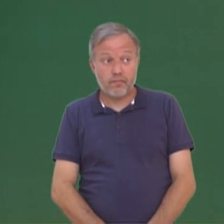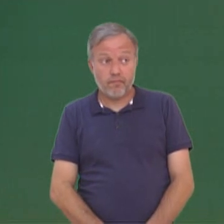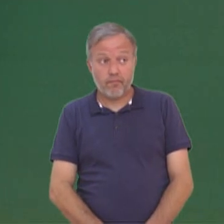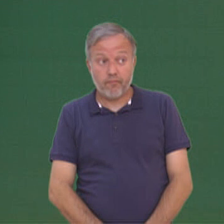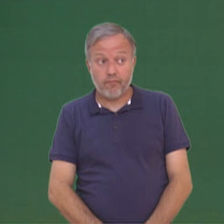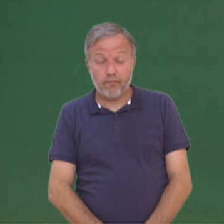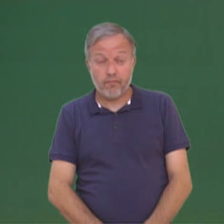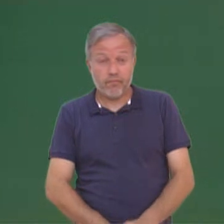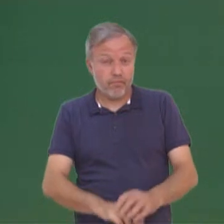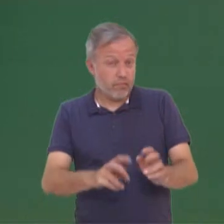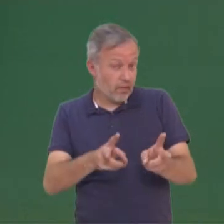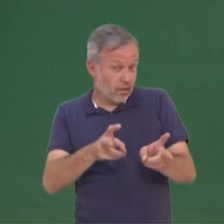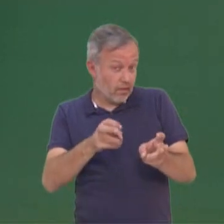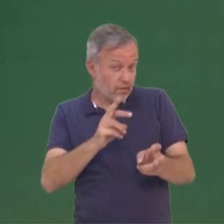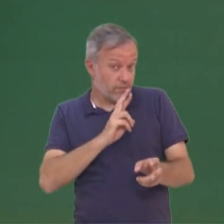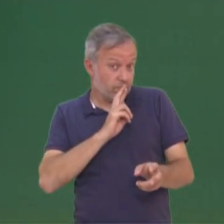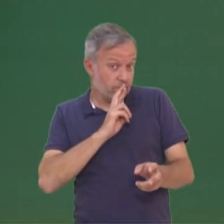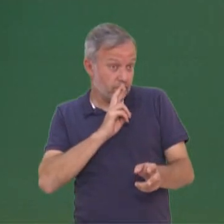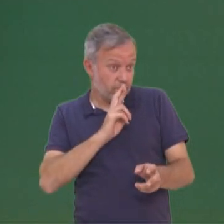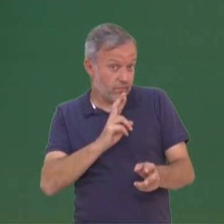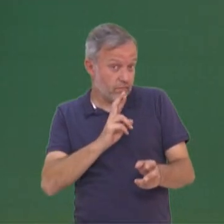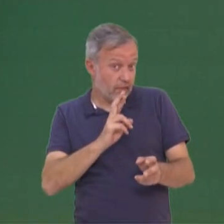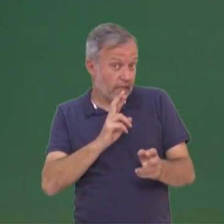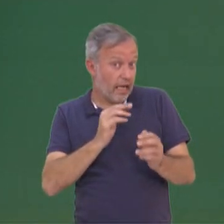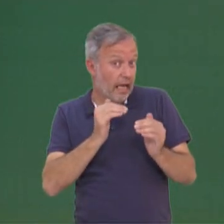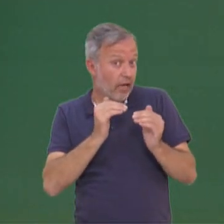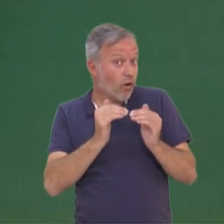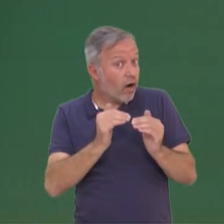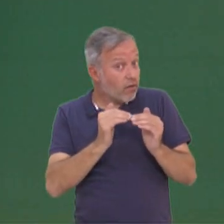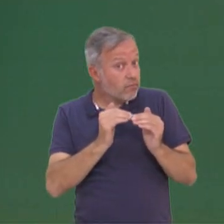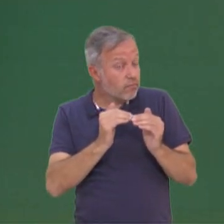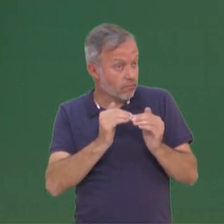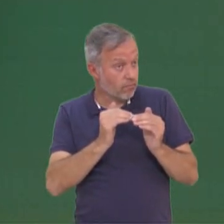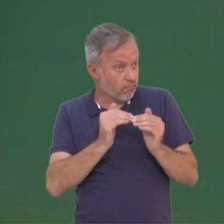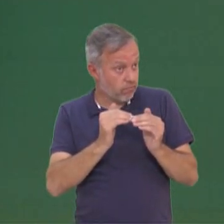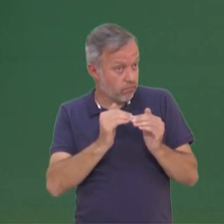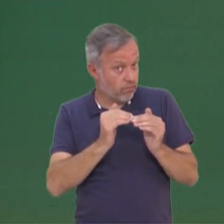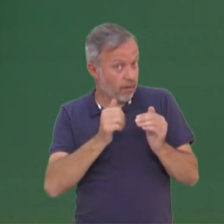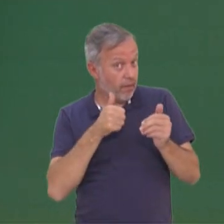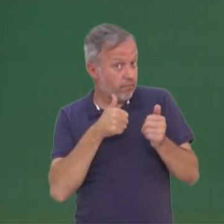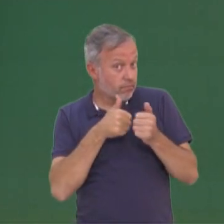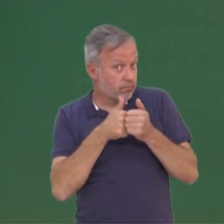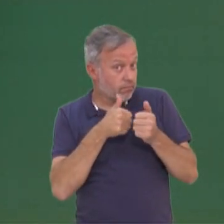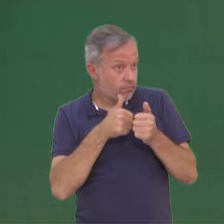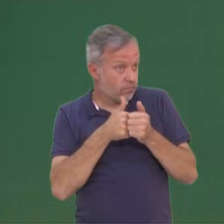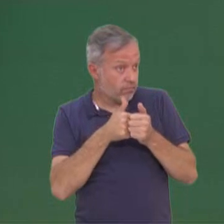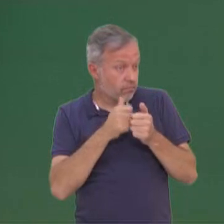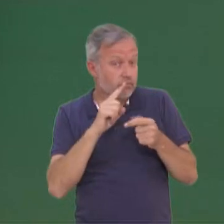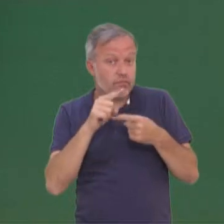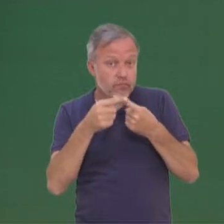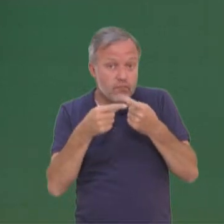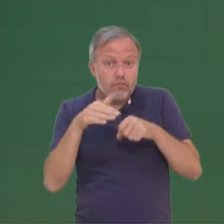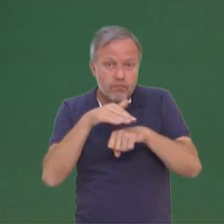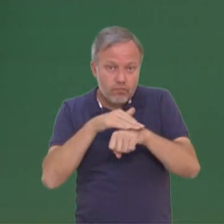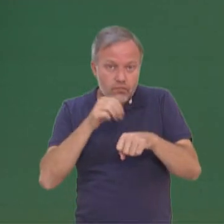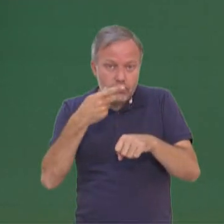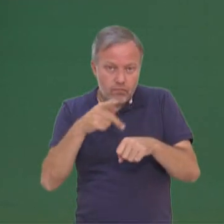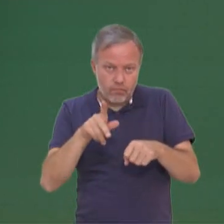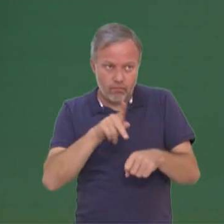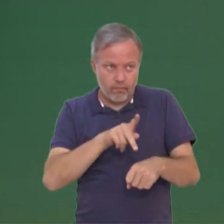Pessoal, verifica aí se a tua resposta está parecida com a minha. Veja se está bem próxima. Qualquer coisa depois discuta com o seu